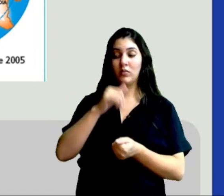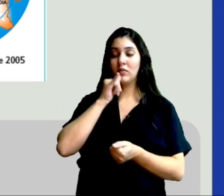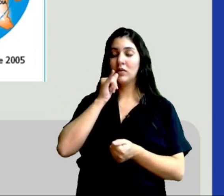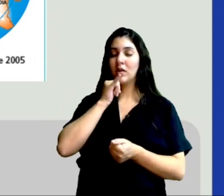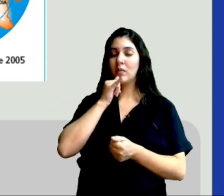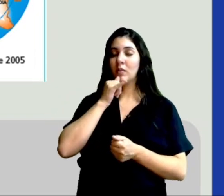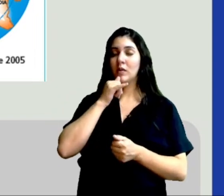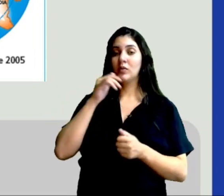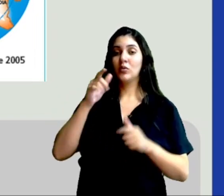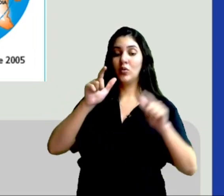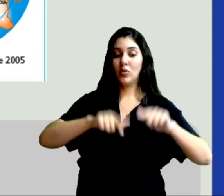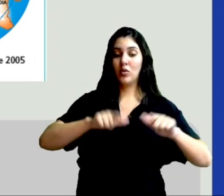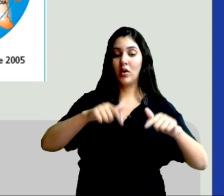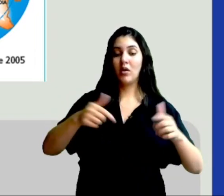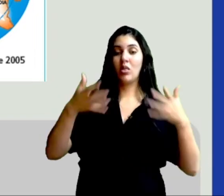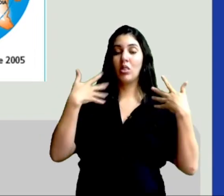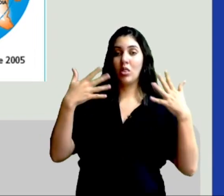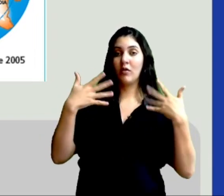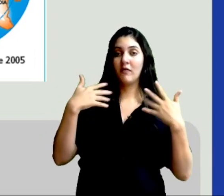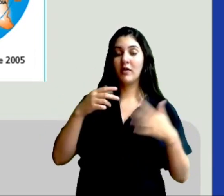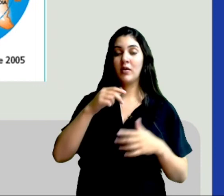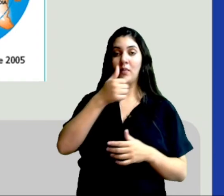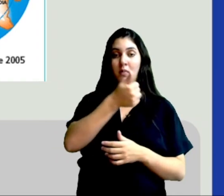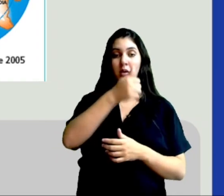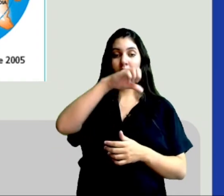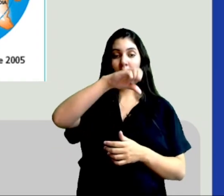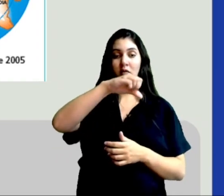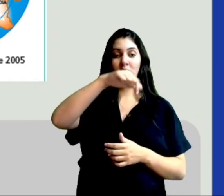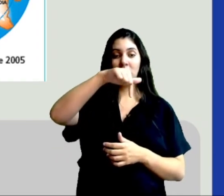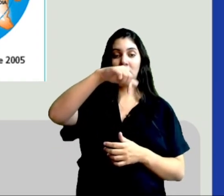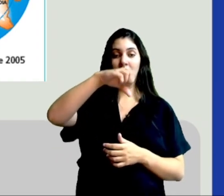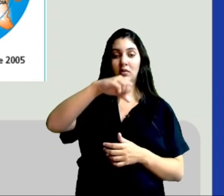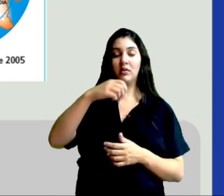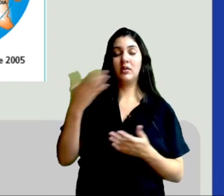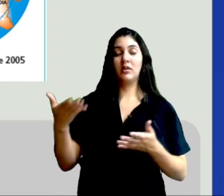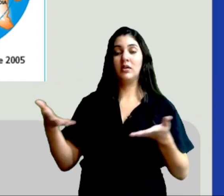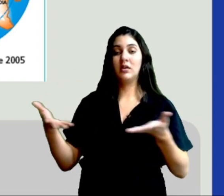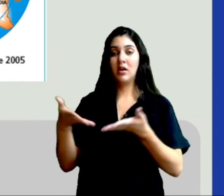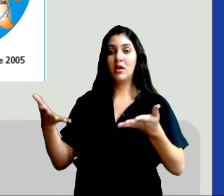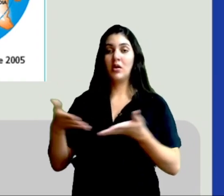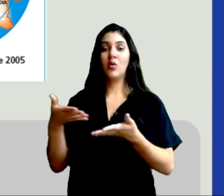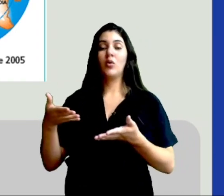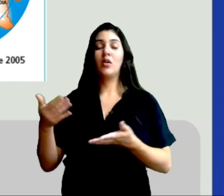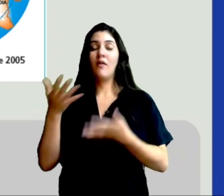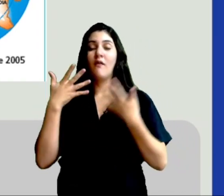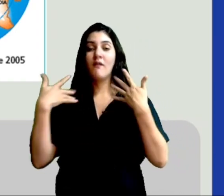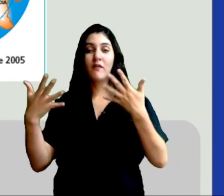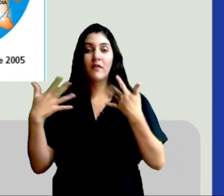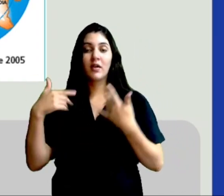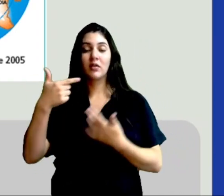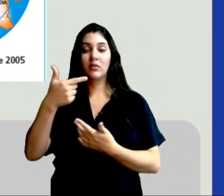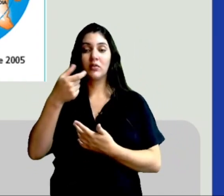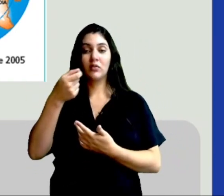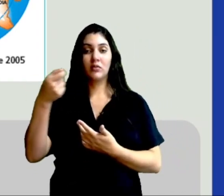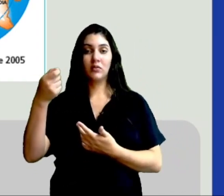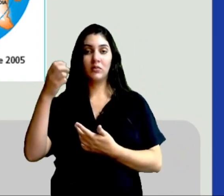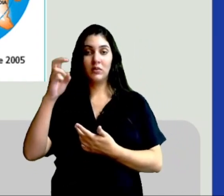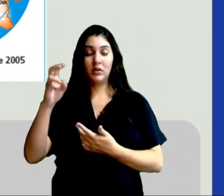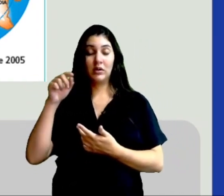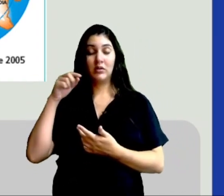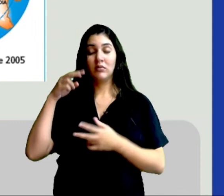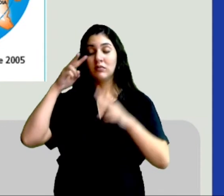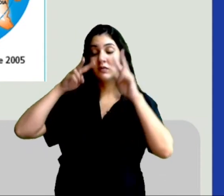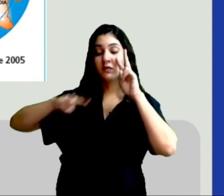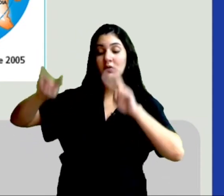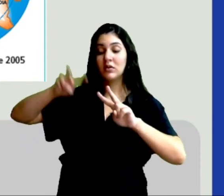de degelo no verão de 1989 e uma área no degelo no verão de 2005. Então observamos que a